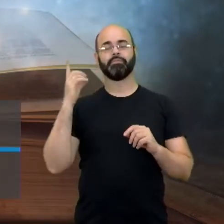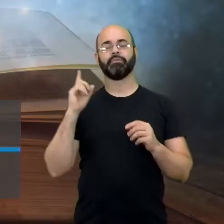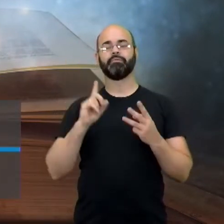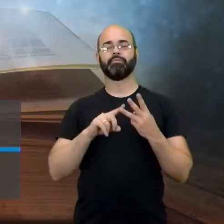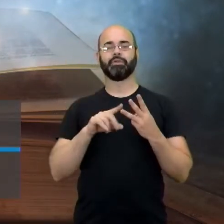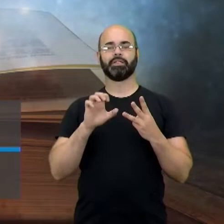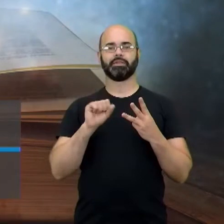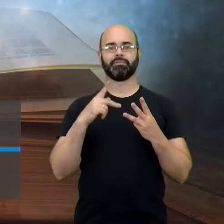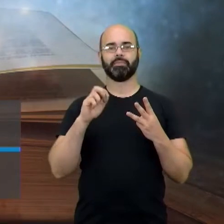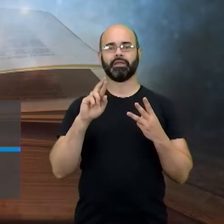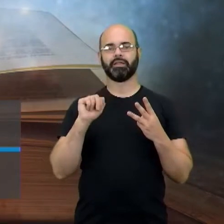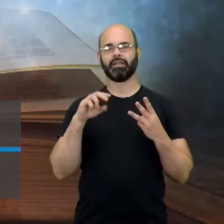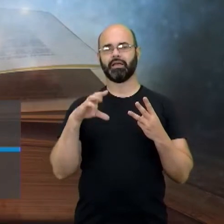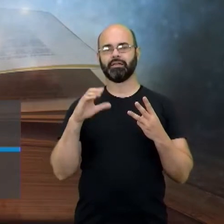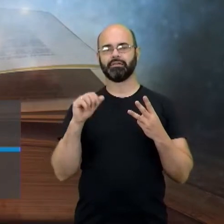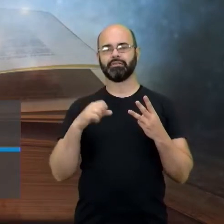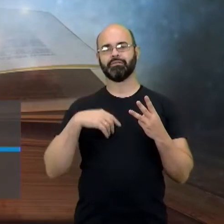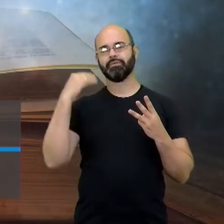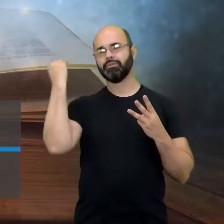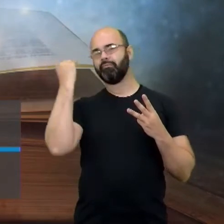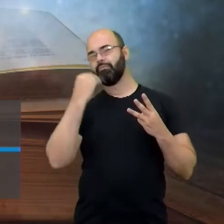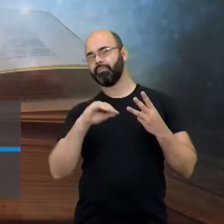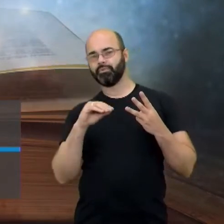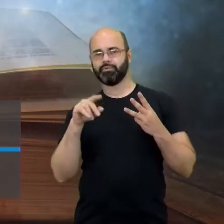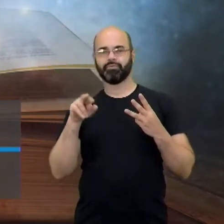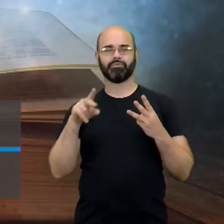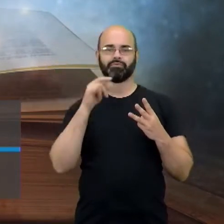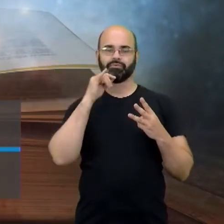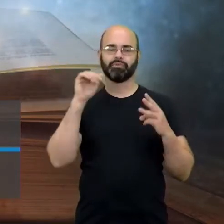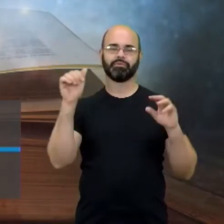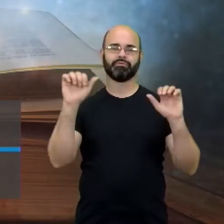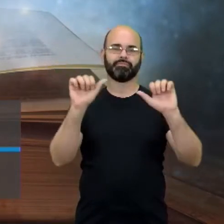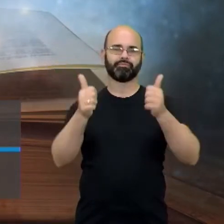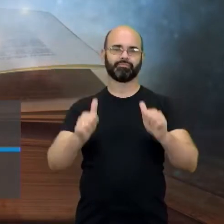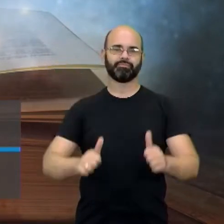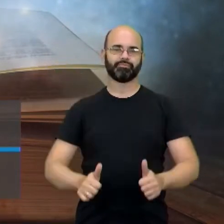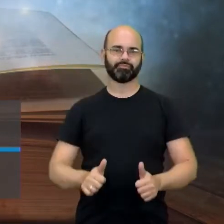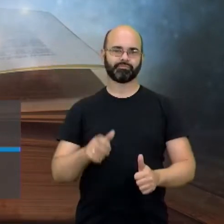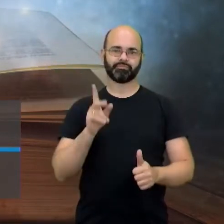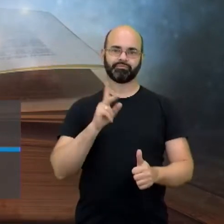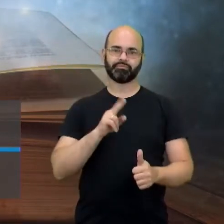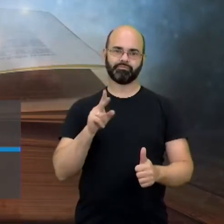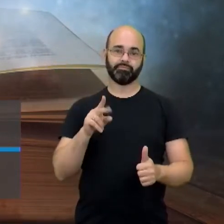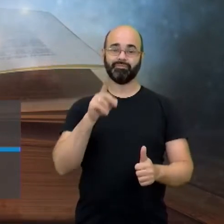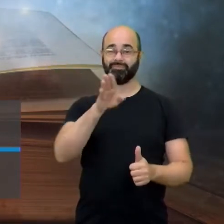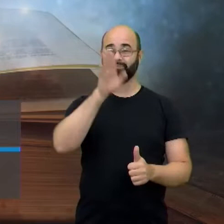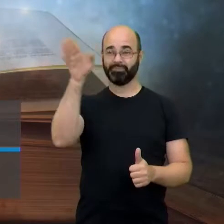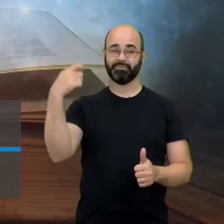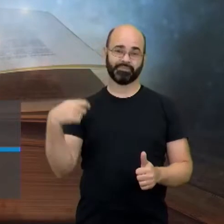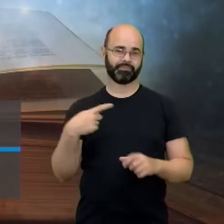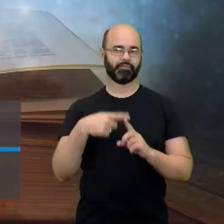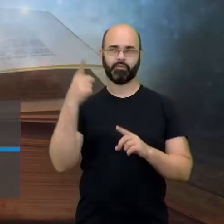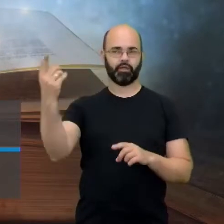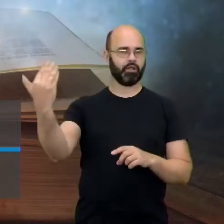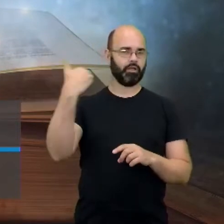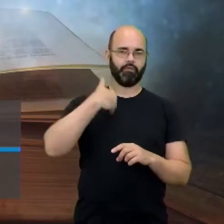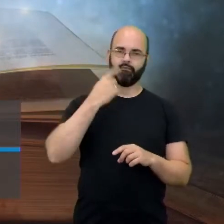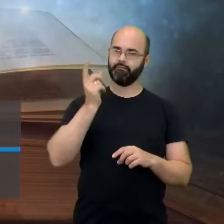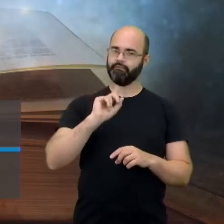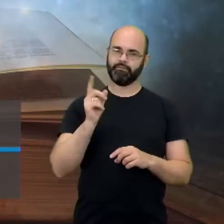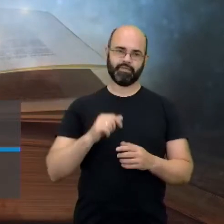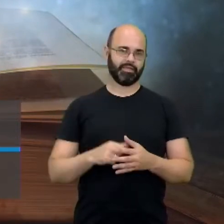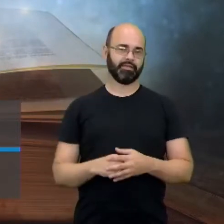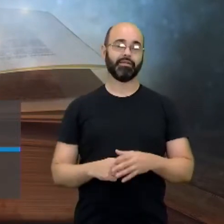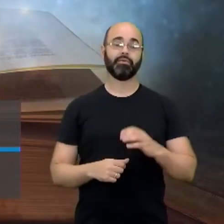são sedentárias, sabe? Como estátuas. É preciso ir vê-las, porque elas não vêm até nós. Então, quando chega em História